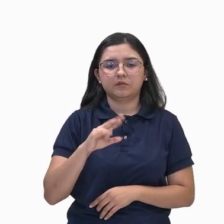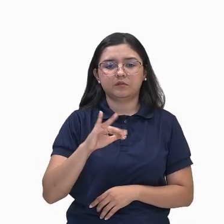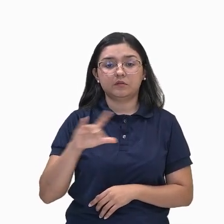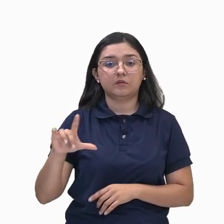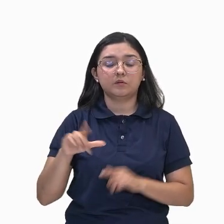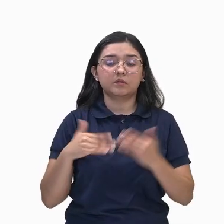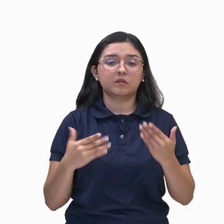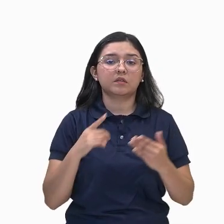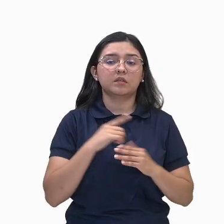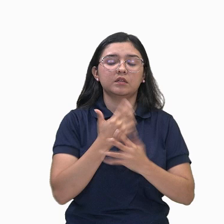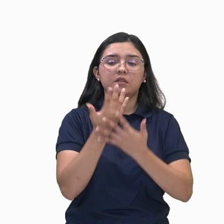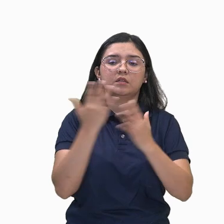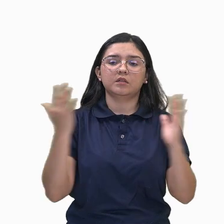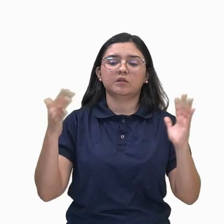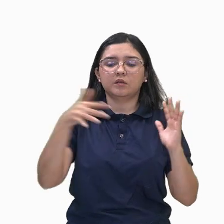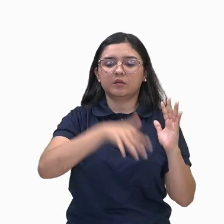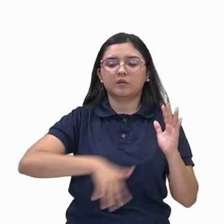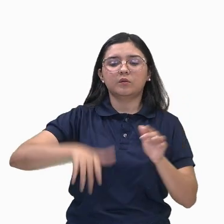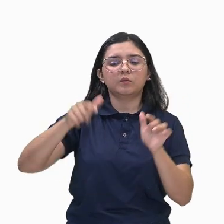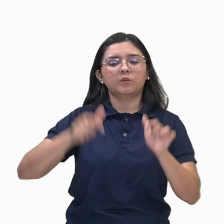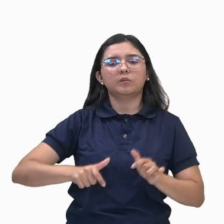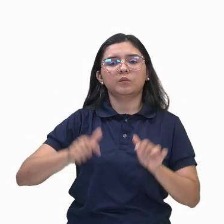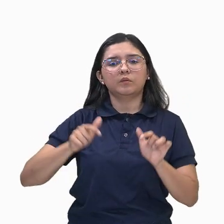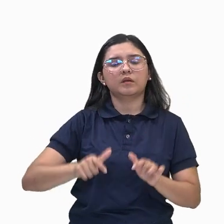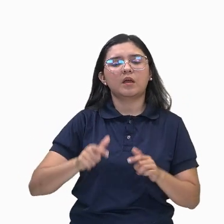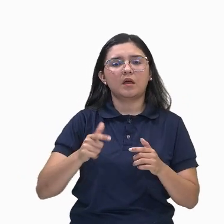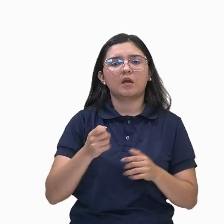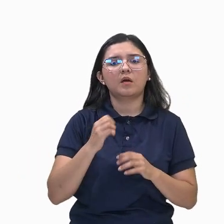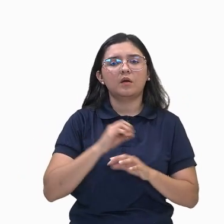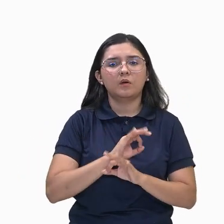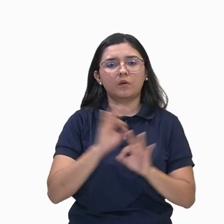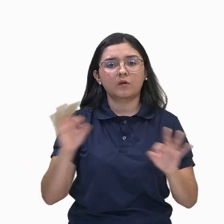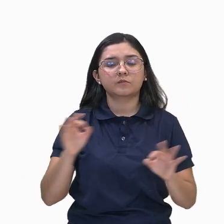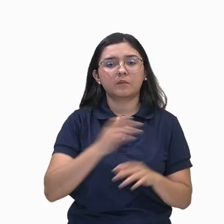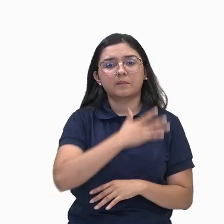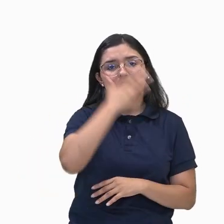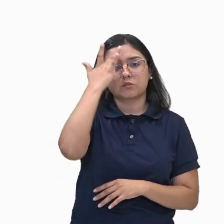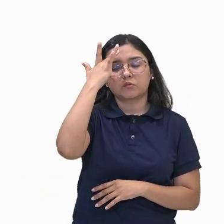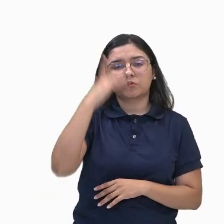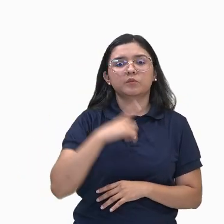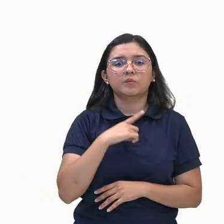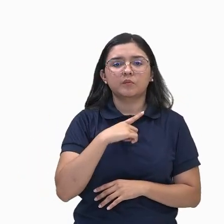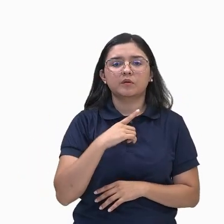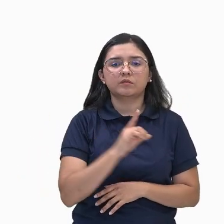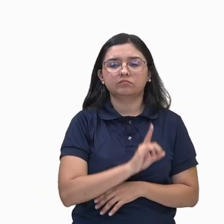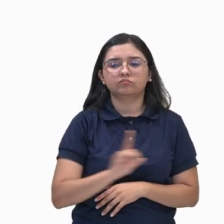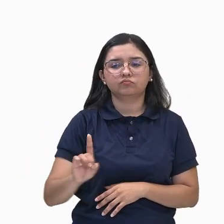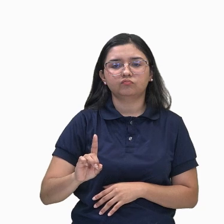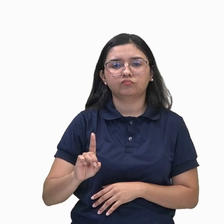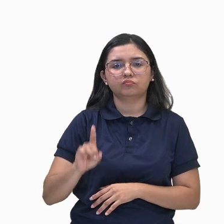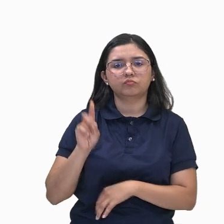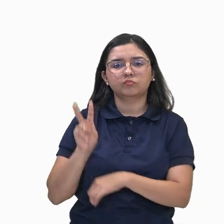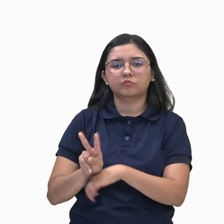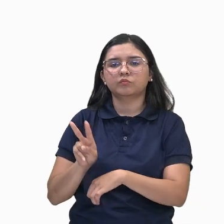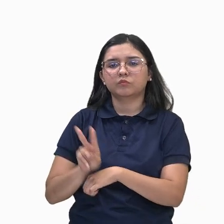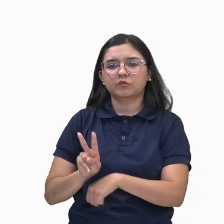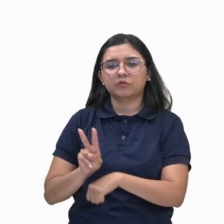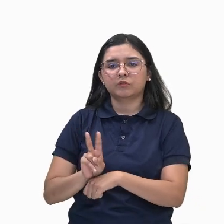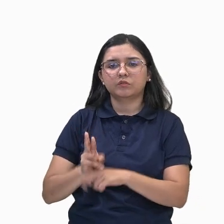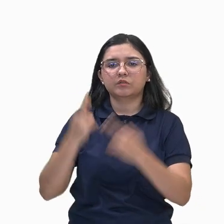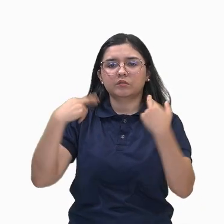como cenário ideal para o refúgio do pastor. Então, lá é um